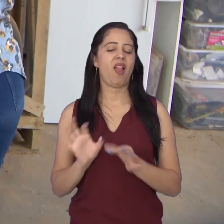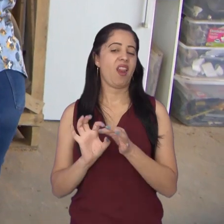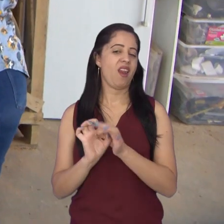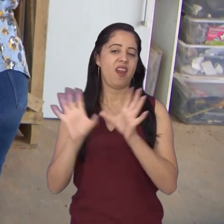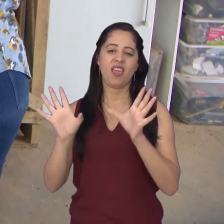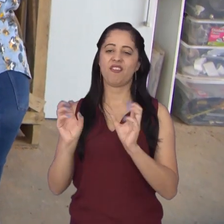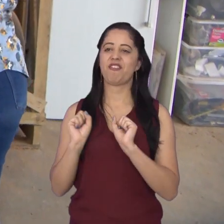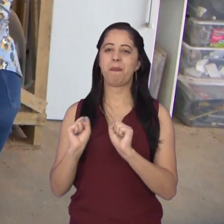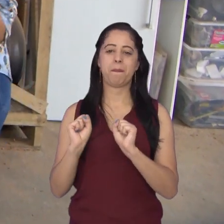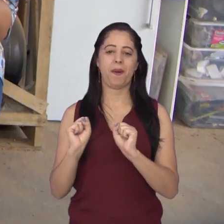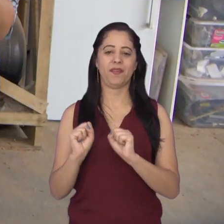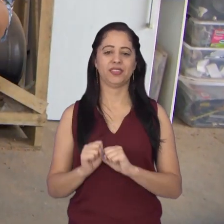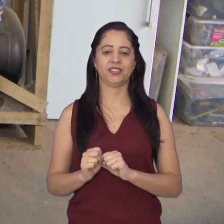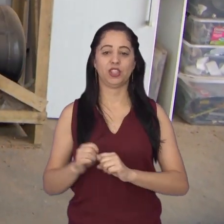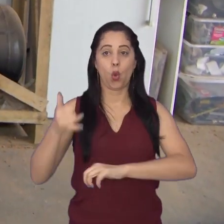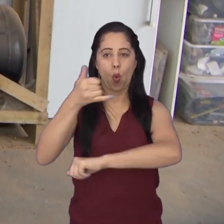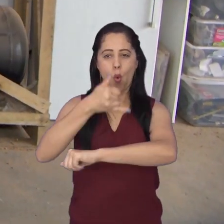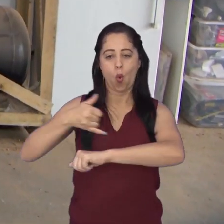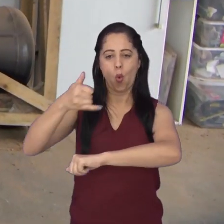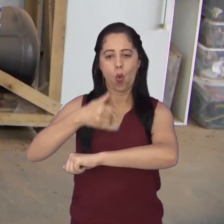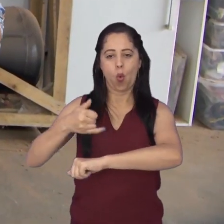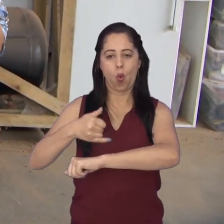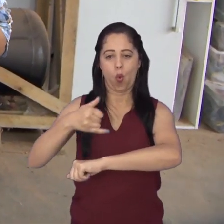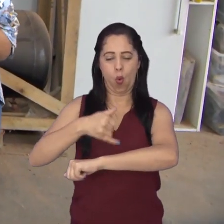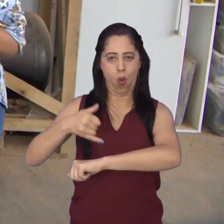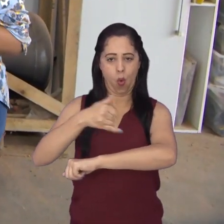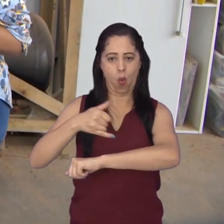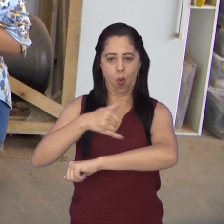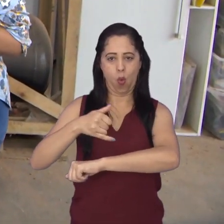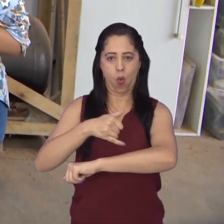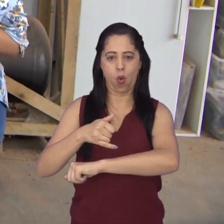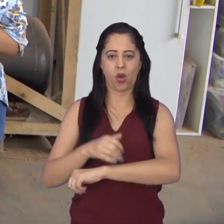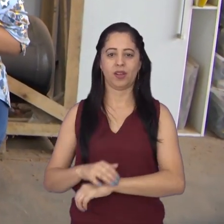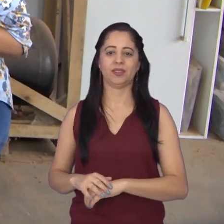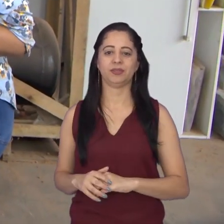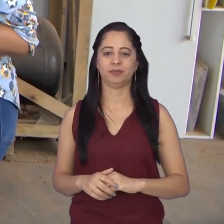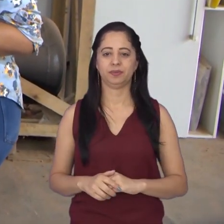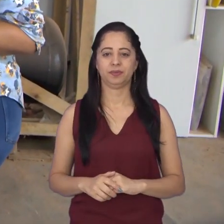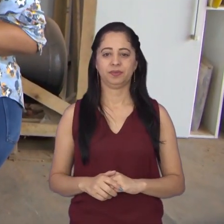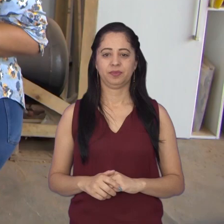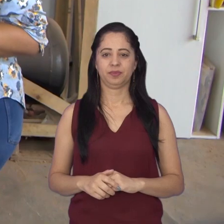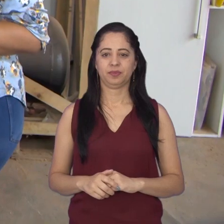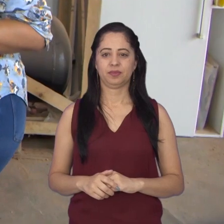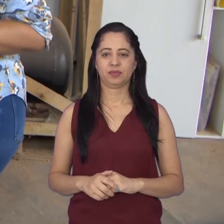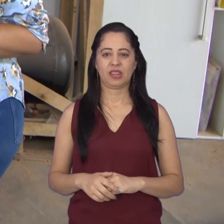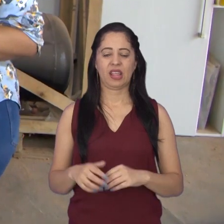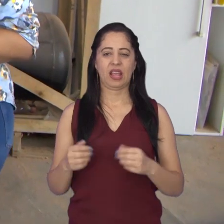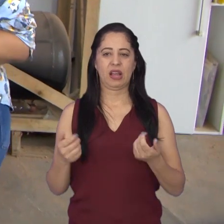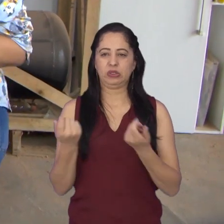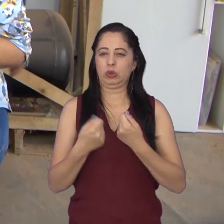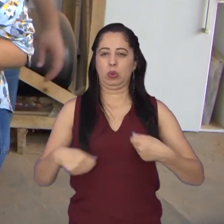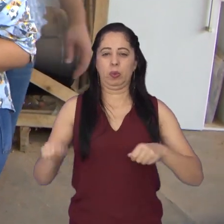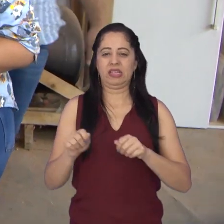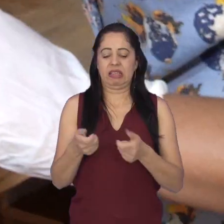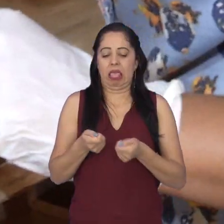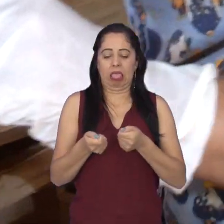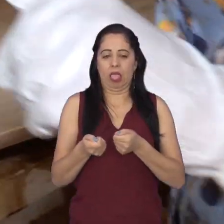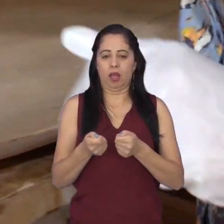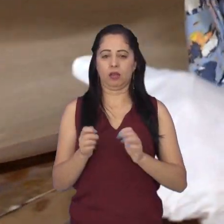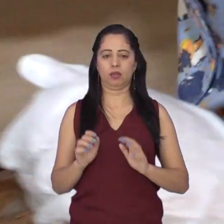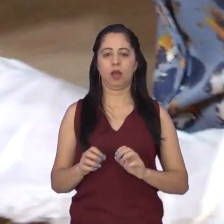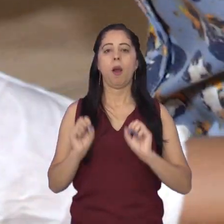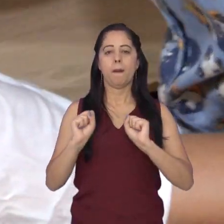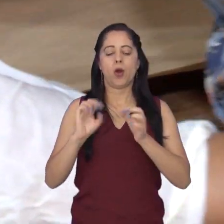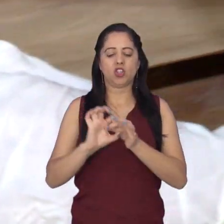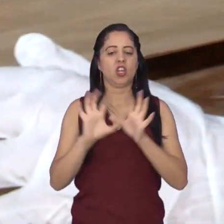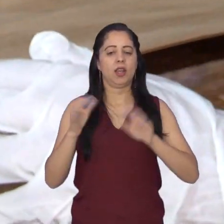Então pode ficar à vontade. Só pode jogar o óleo na extensão toda e depois espalhar com a mão. Olha. Não precisa economizar.